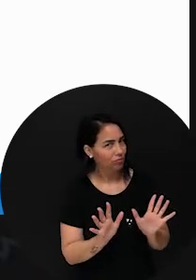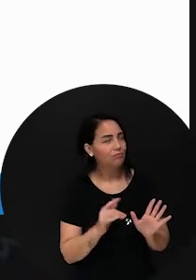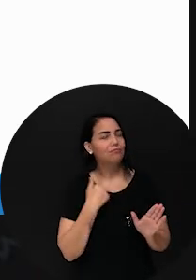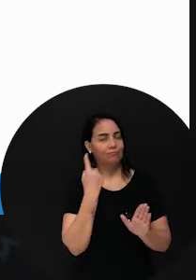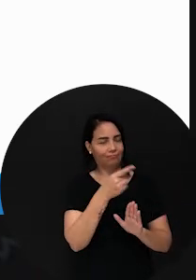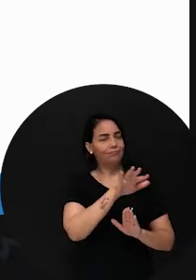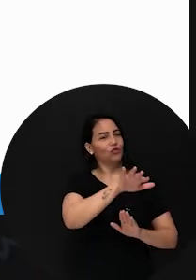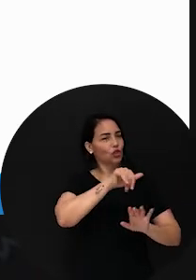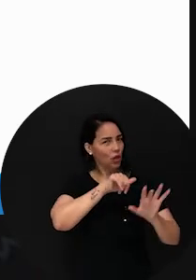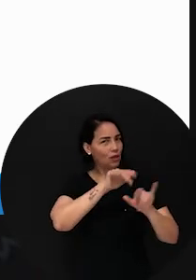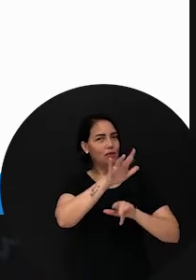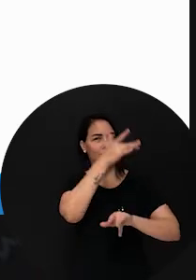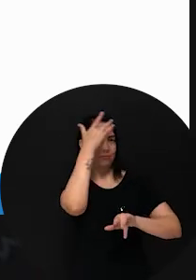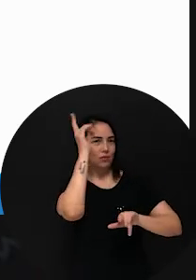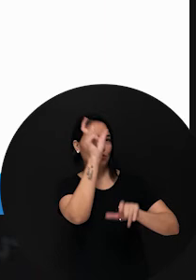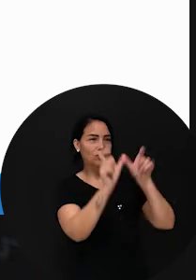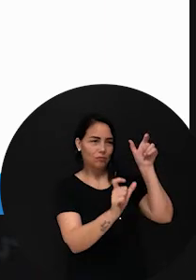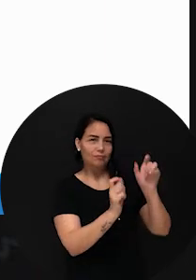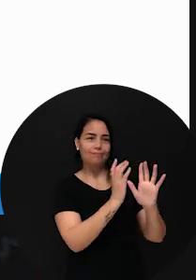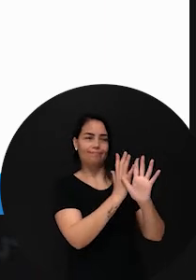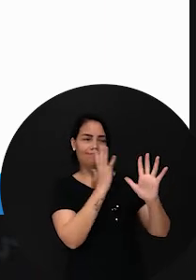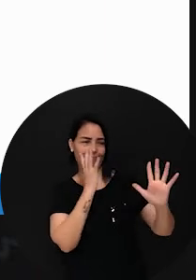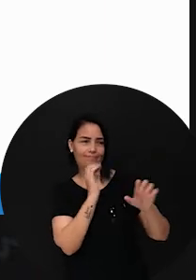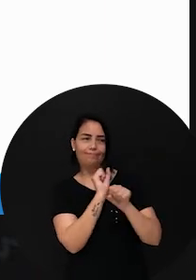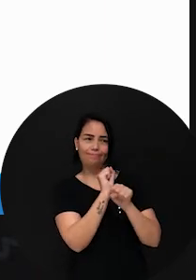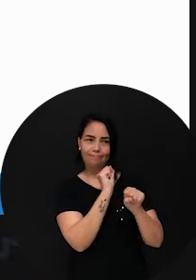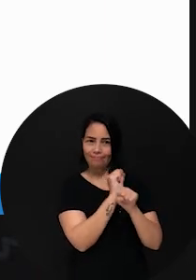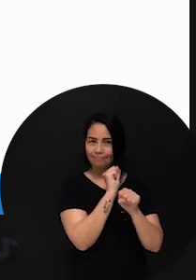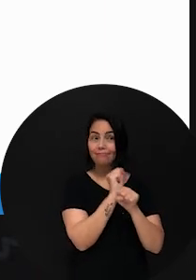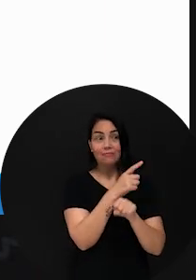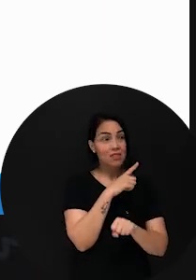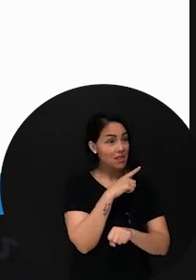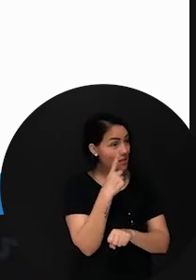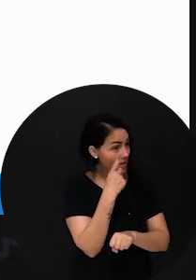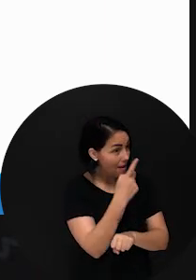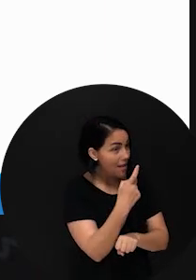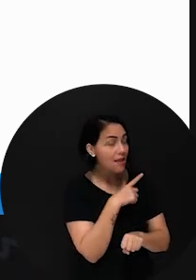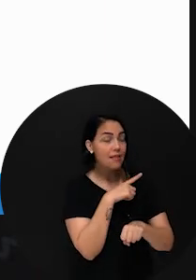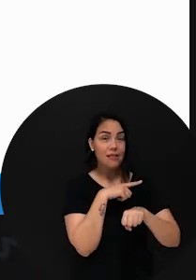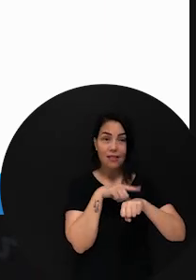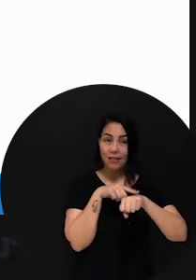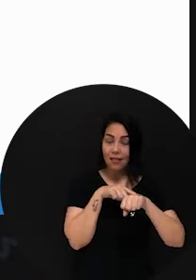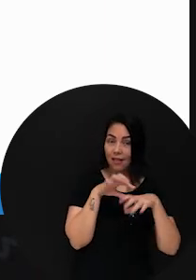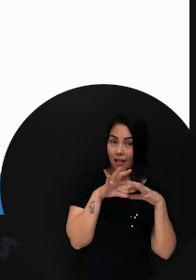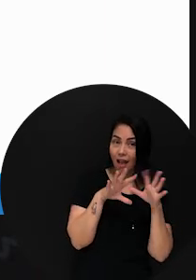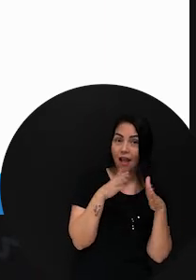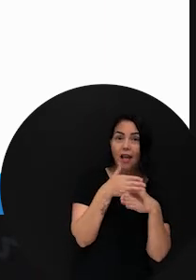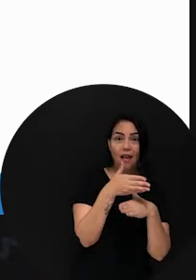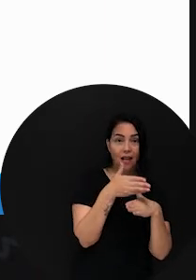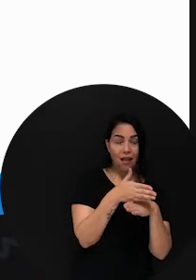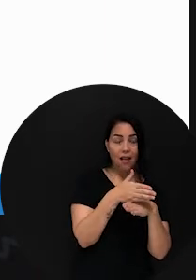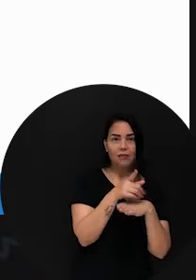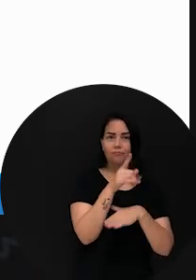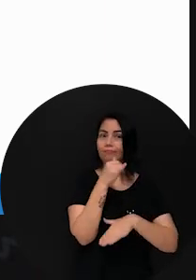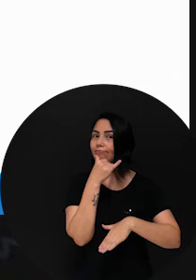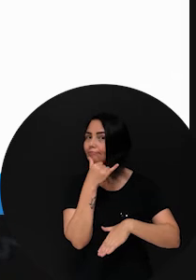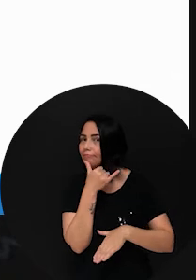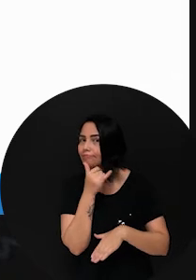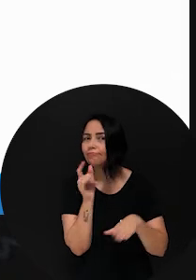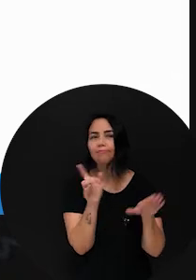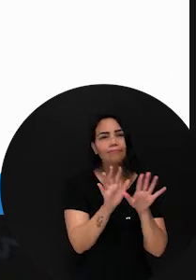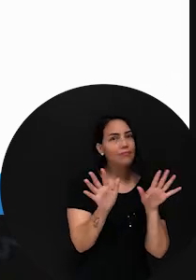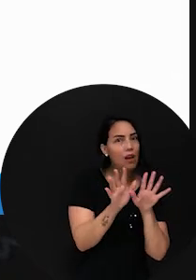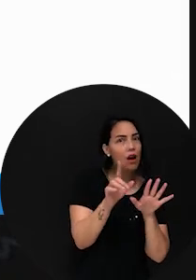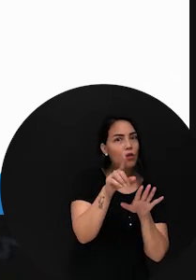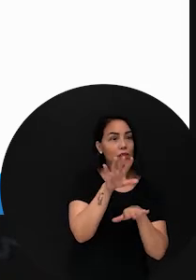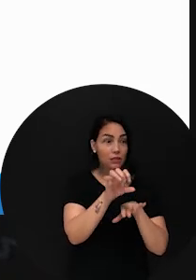fila, vendo se ele tem disponibilidade, ainda tem interesse de estar participando. Então, não fique triste se por um acaso